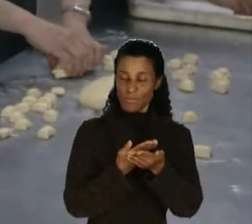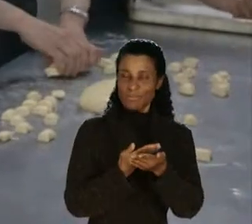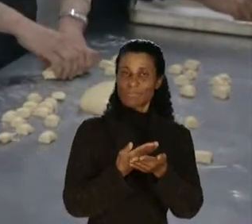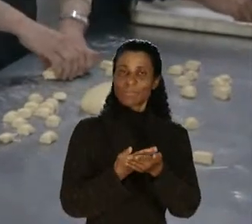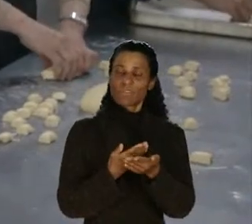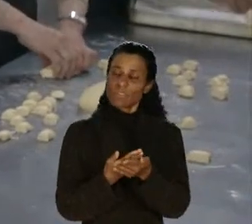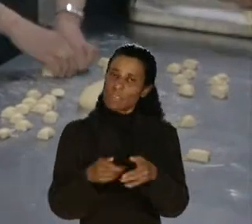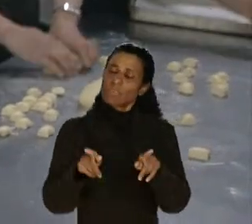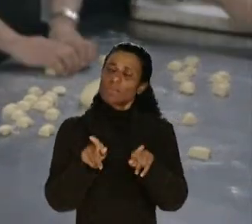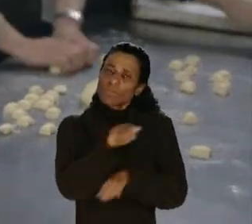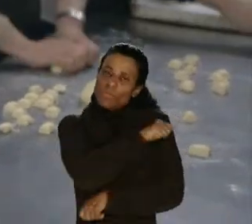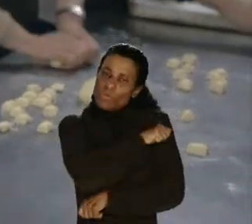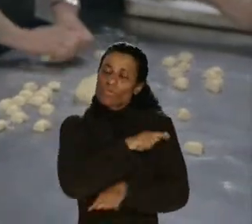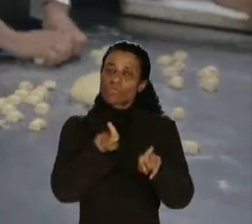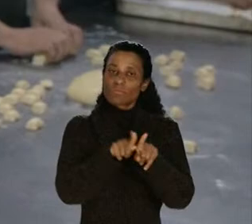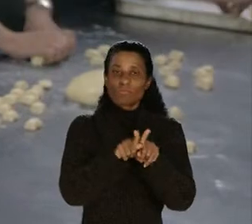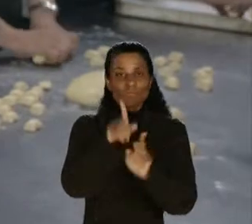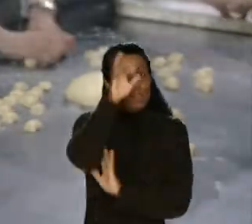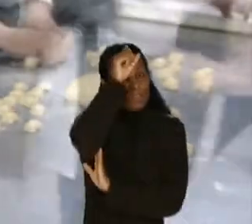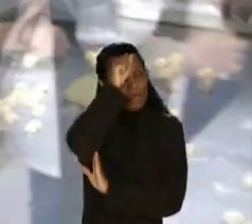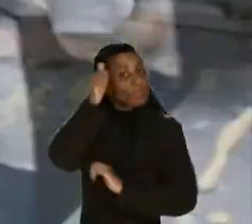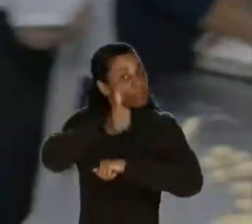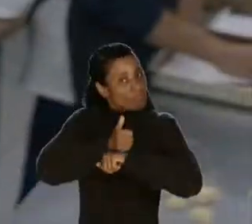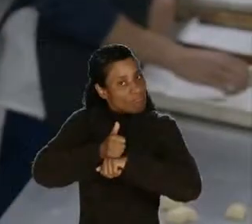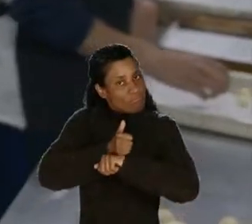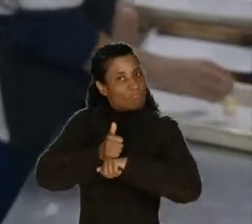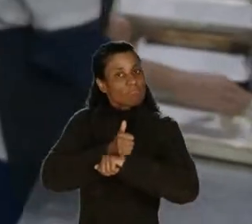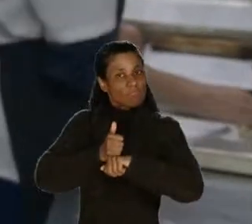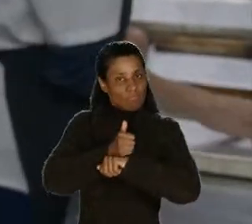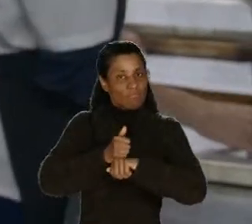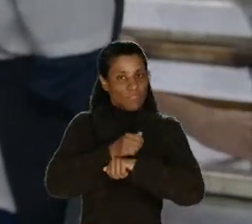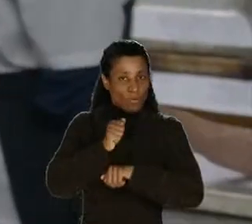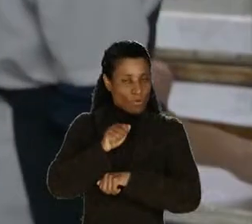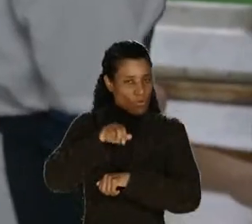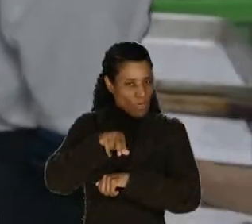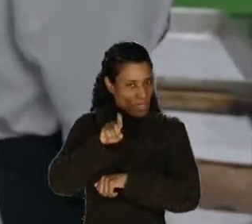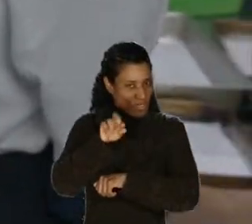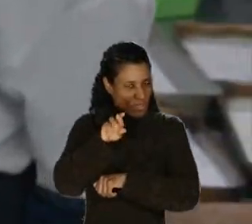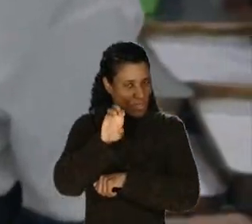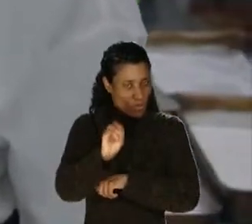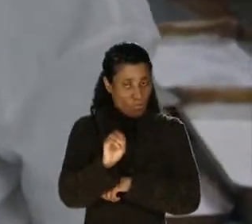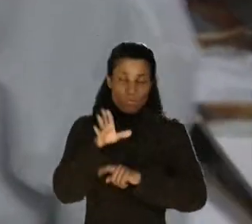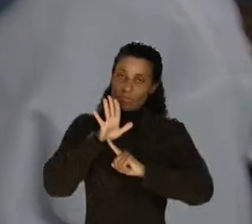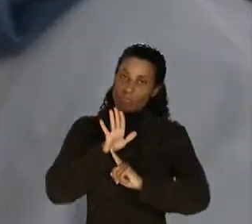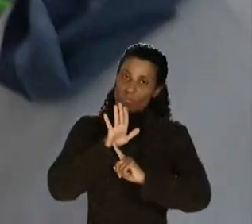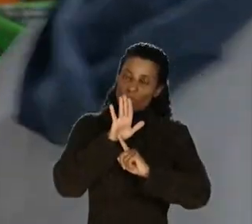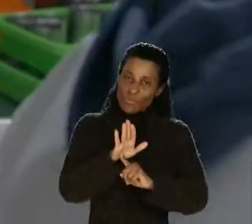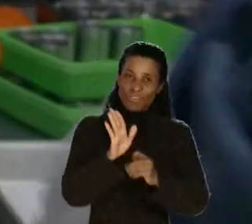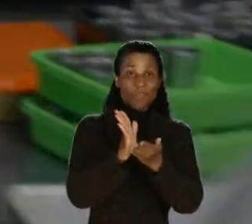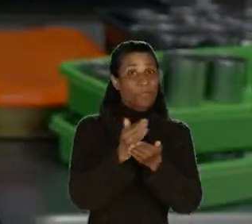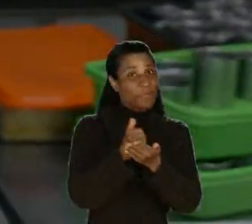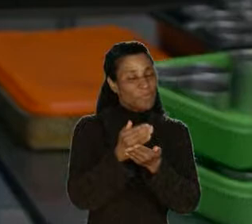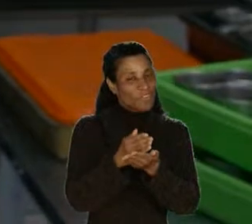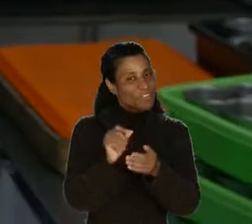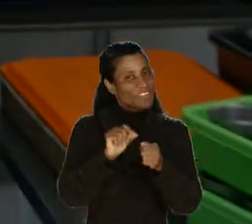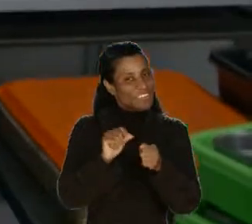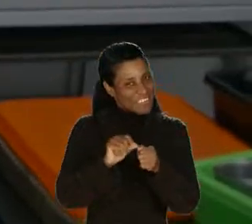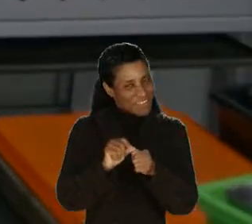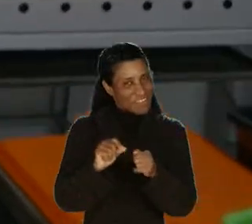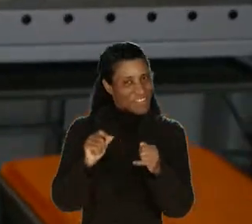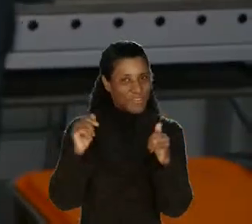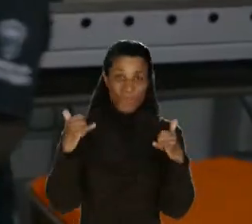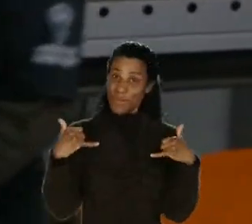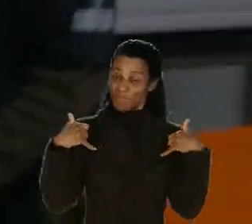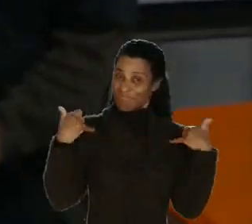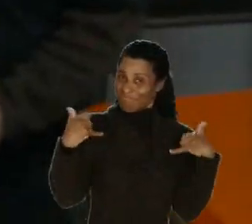Além das aulas regulares, aqui os alunos aprendem uma profissão. O Andrew veio aqui nos mostrar o bolo que